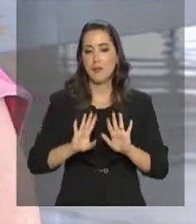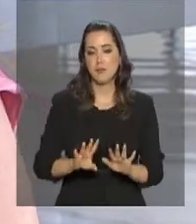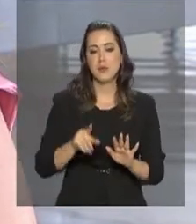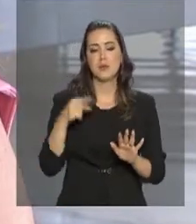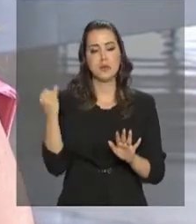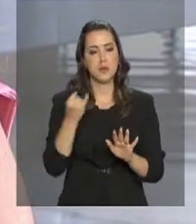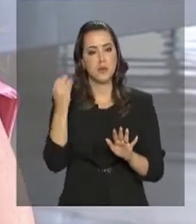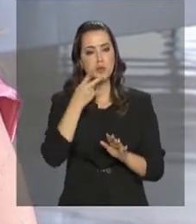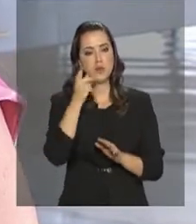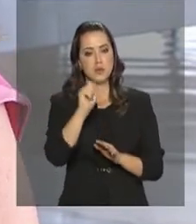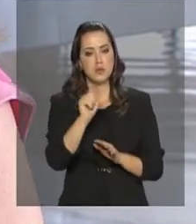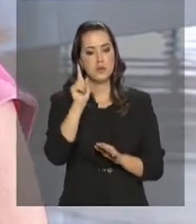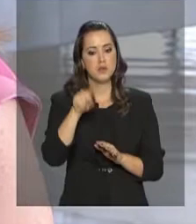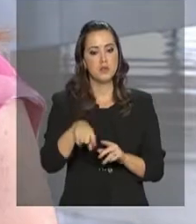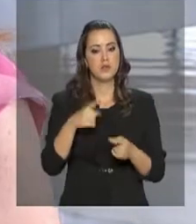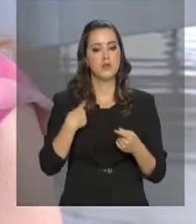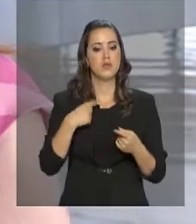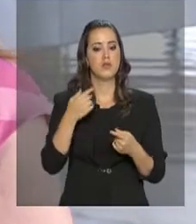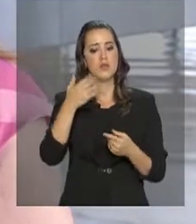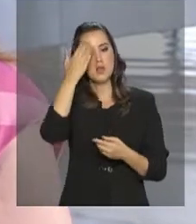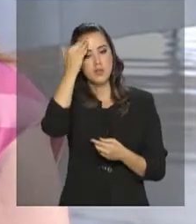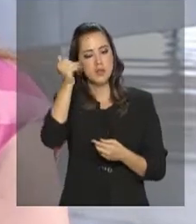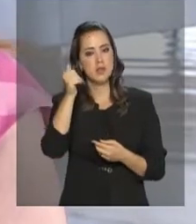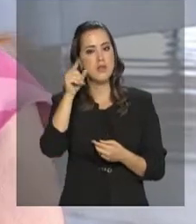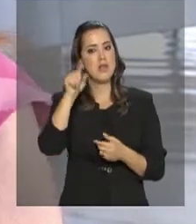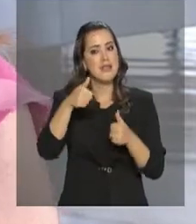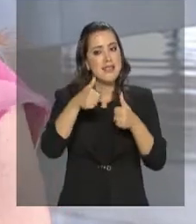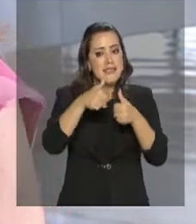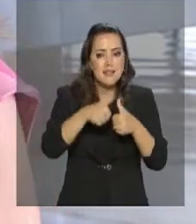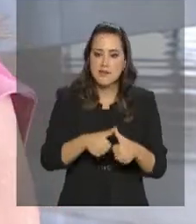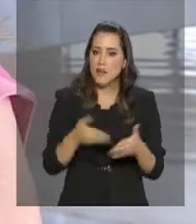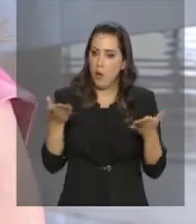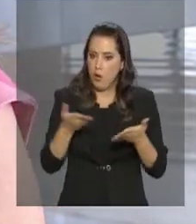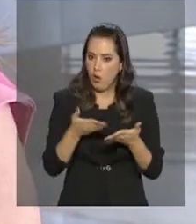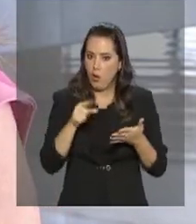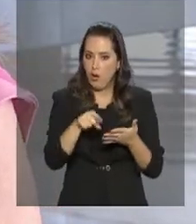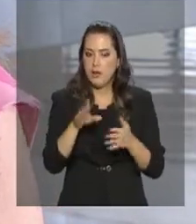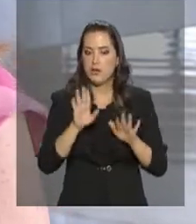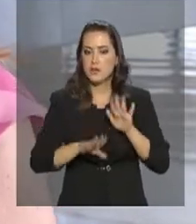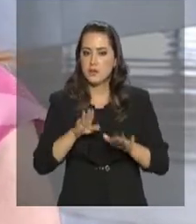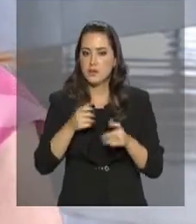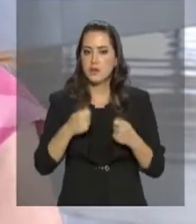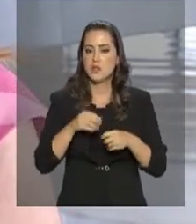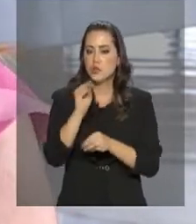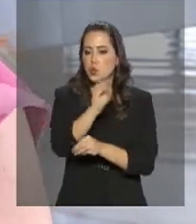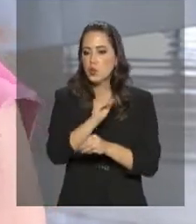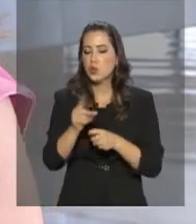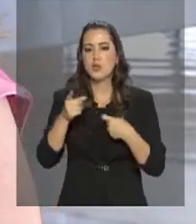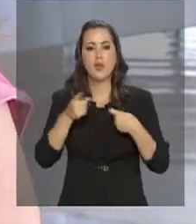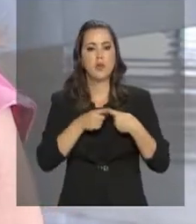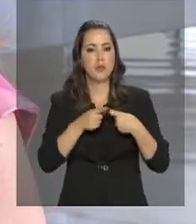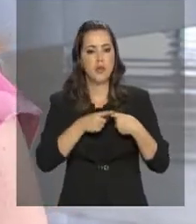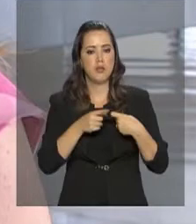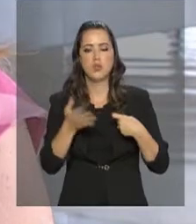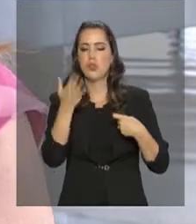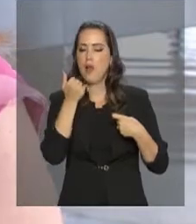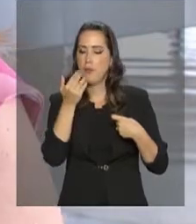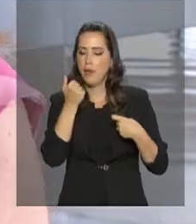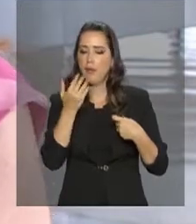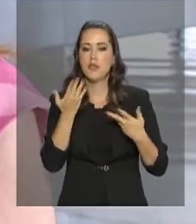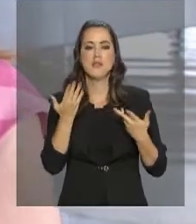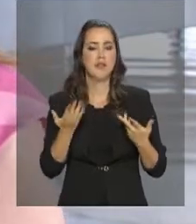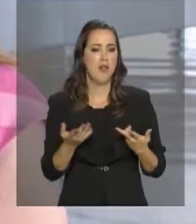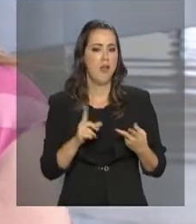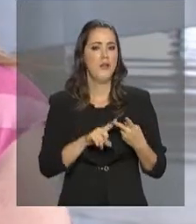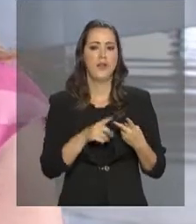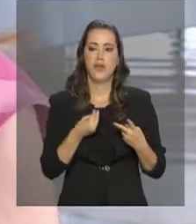dizer que eles estão vulneráveis e eles não são vulneráveis. Então chegam carentes de atendimento médico, de alimentação, por isso a